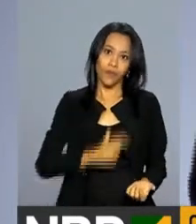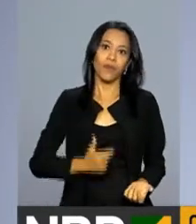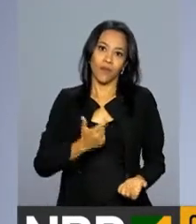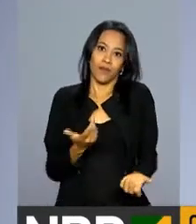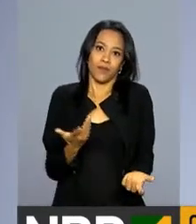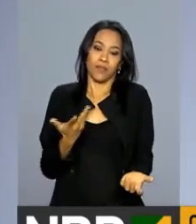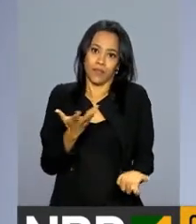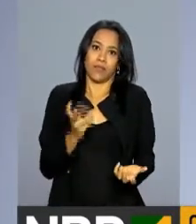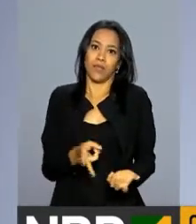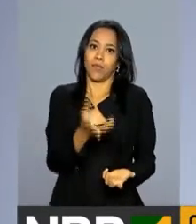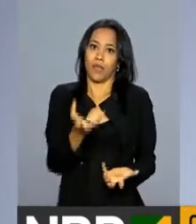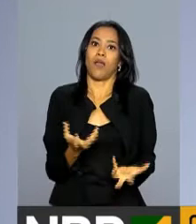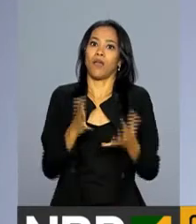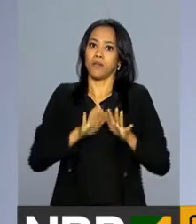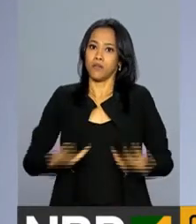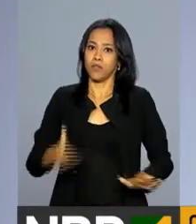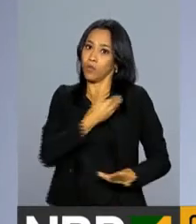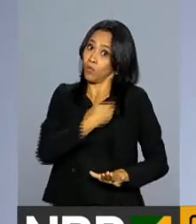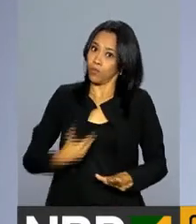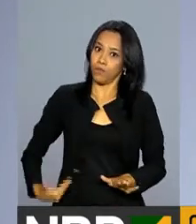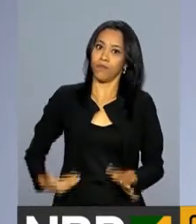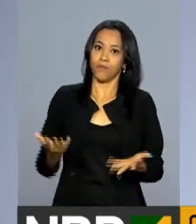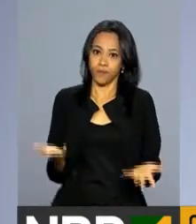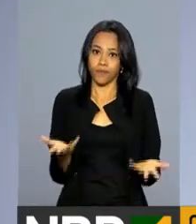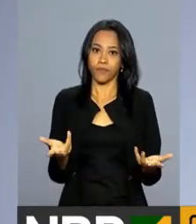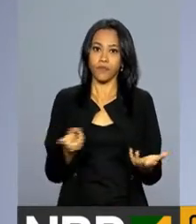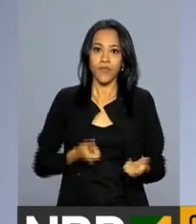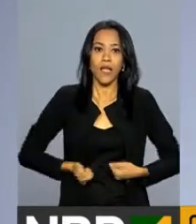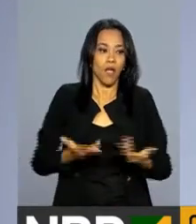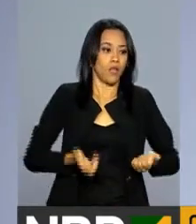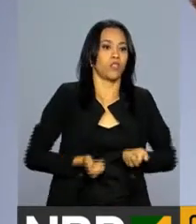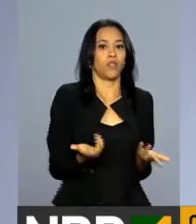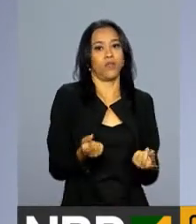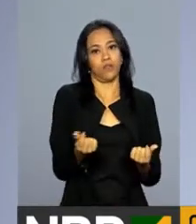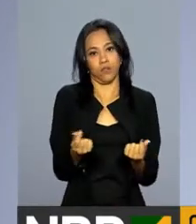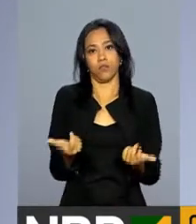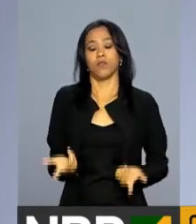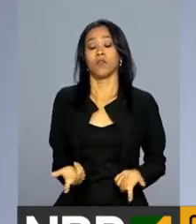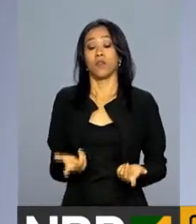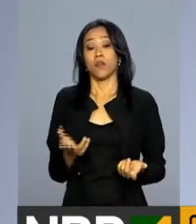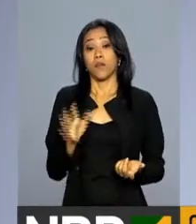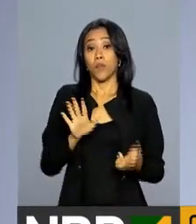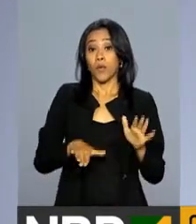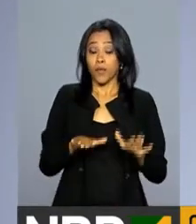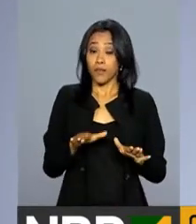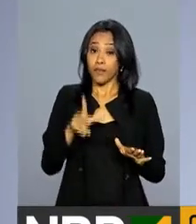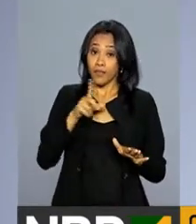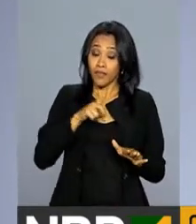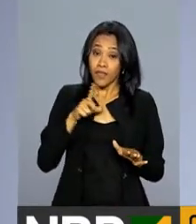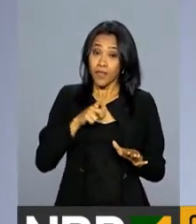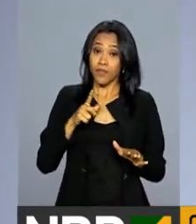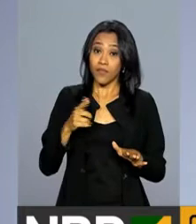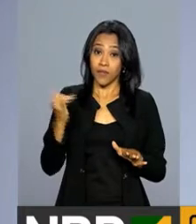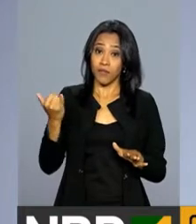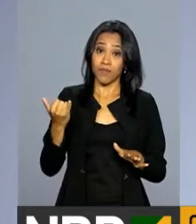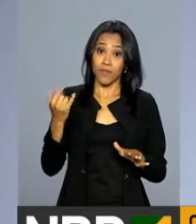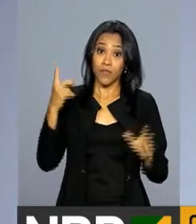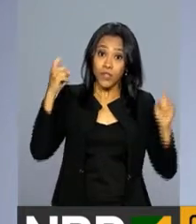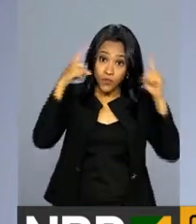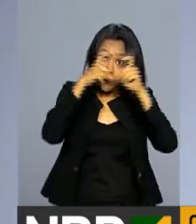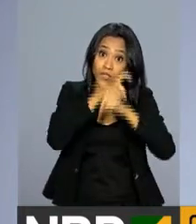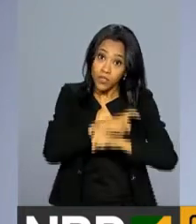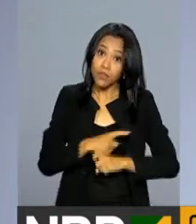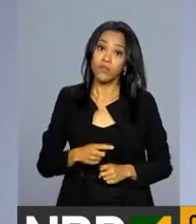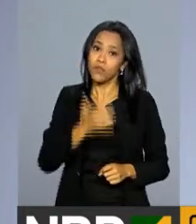não é o pedro celso ainda me disse olha aqui certa e seguramente você teve dificuldades e extraordinárias para aprovar o teto dos gastos que